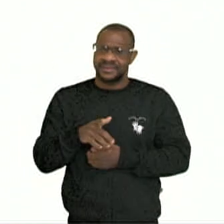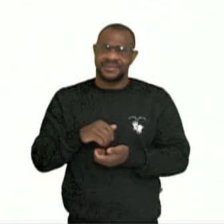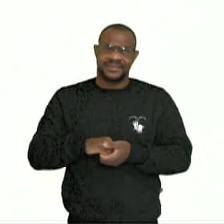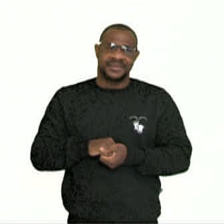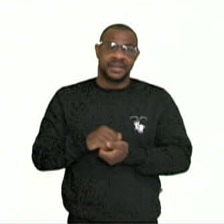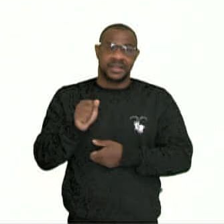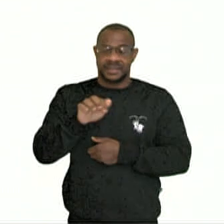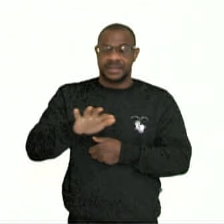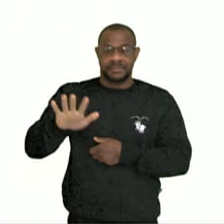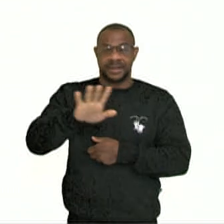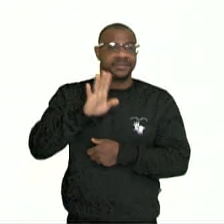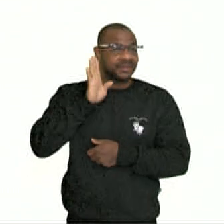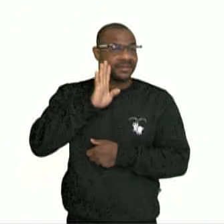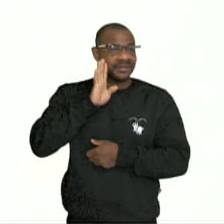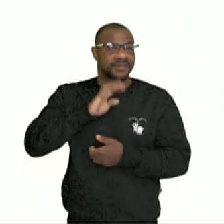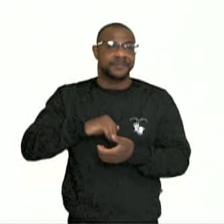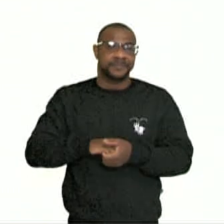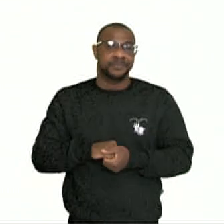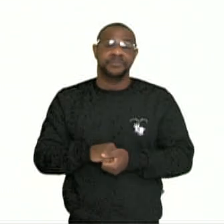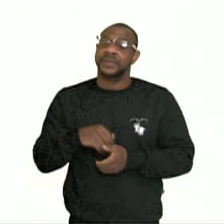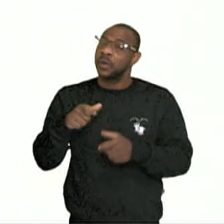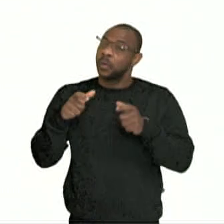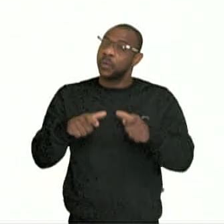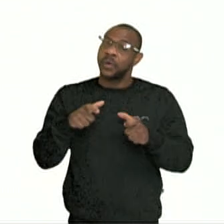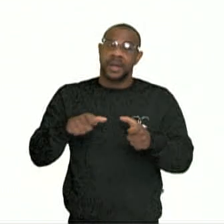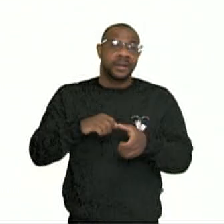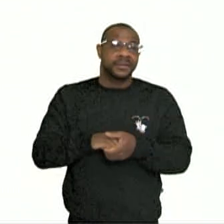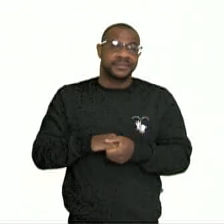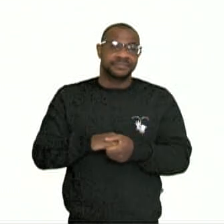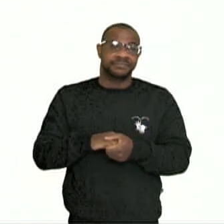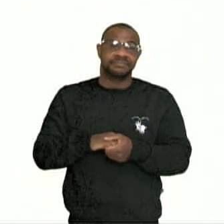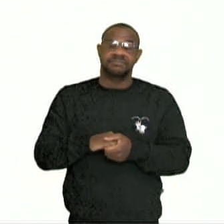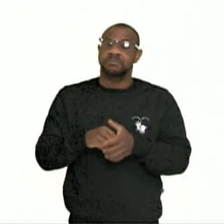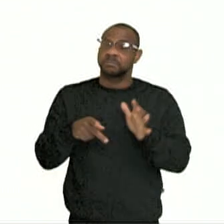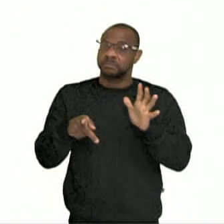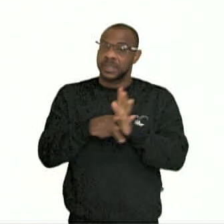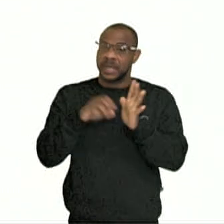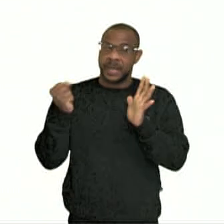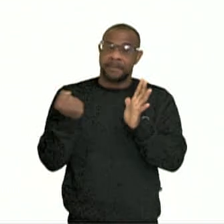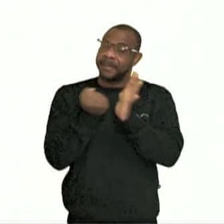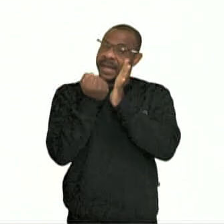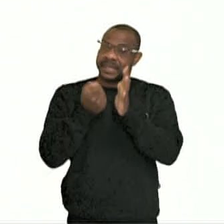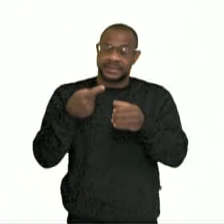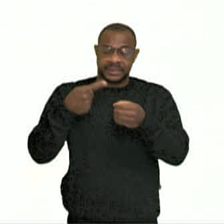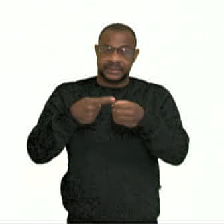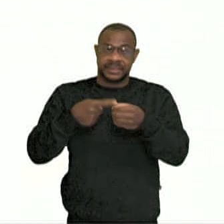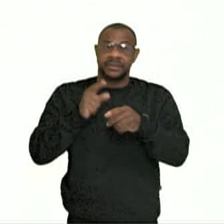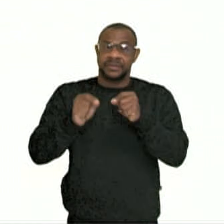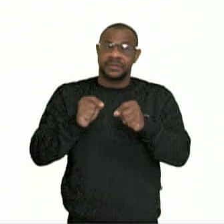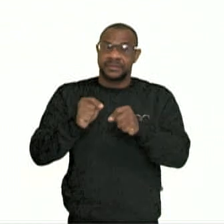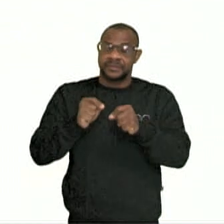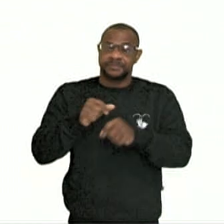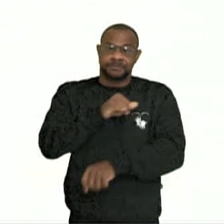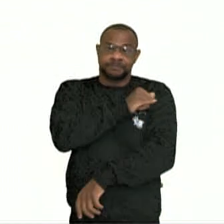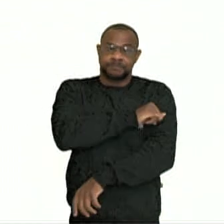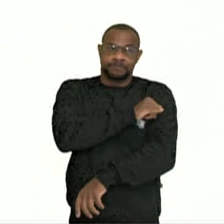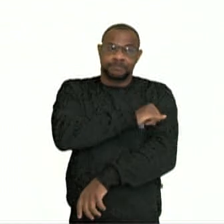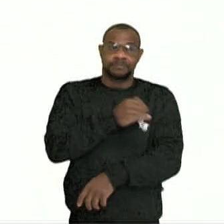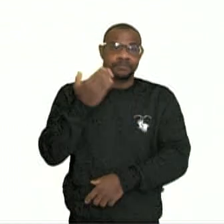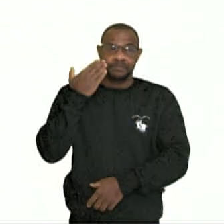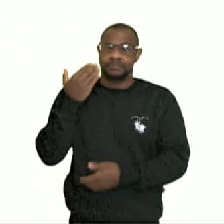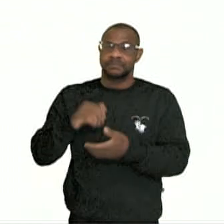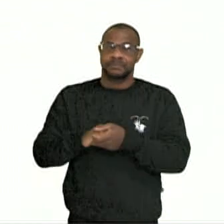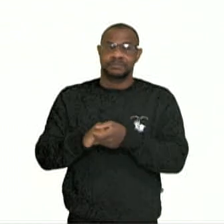essa imagem mostra uma região, um cartão postal lá da cidade do Rio de Janeiro. É o